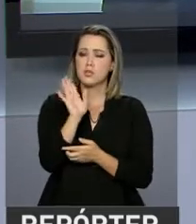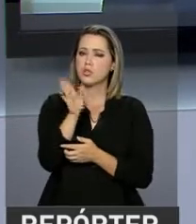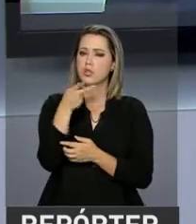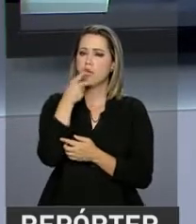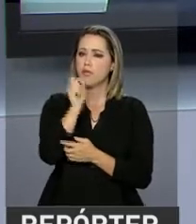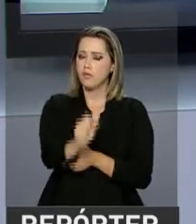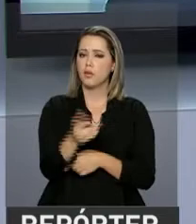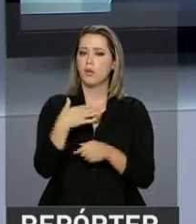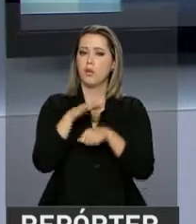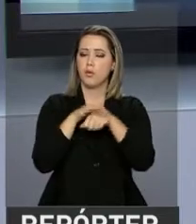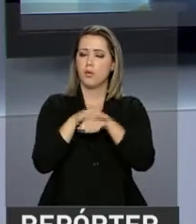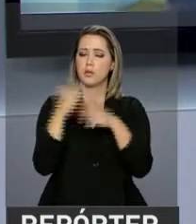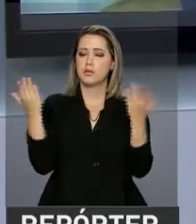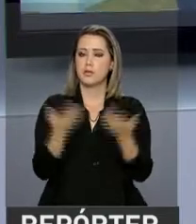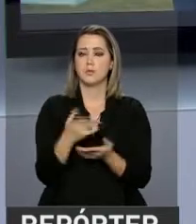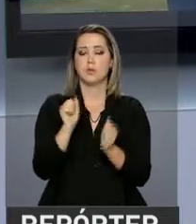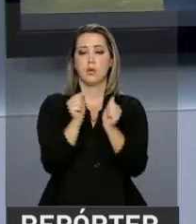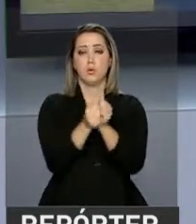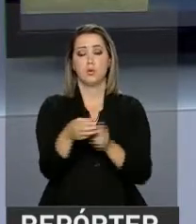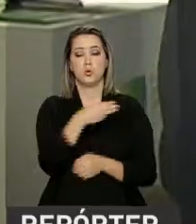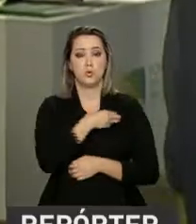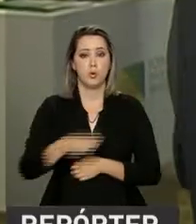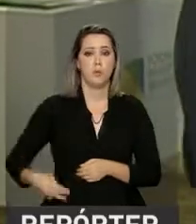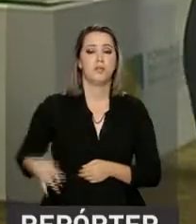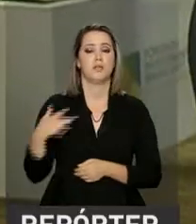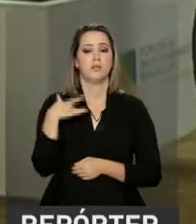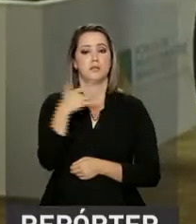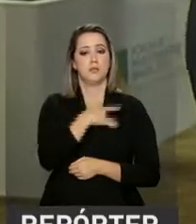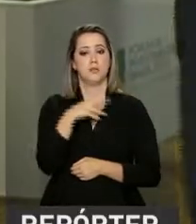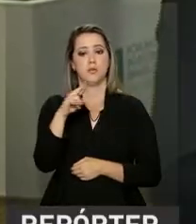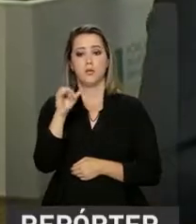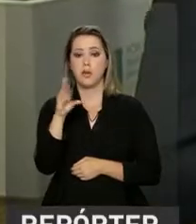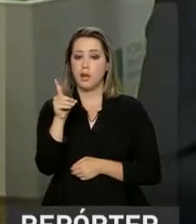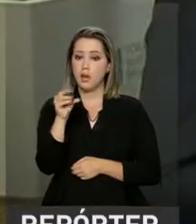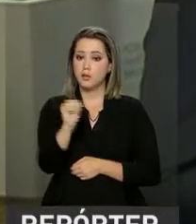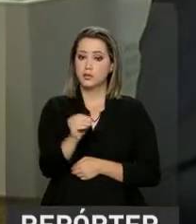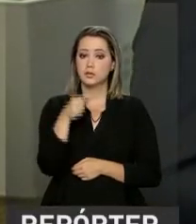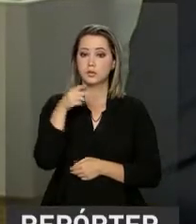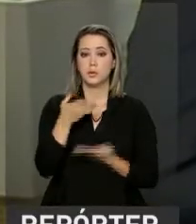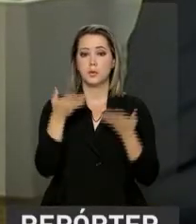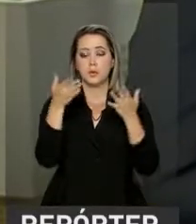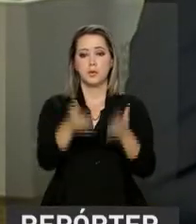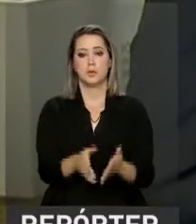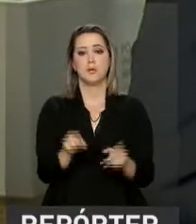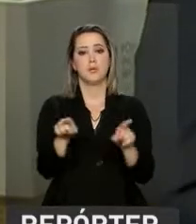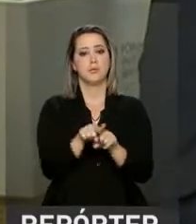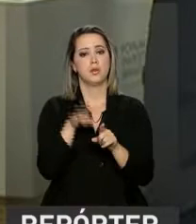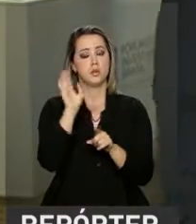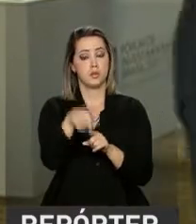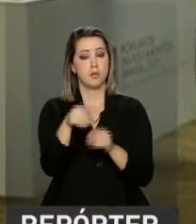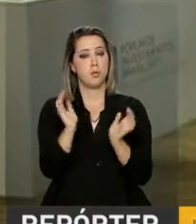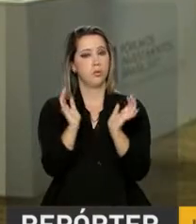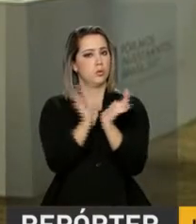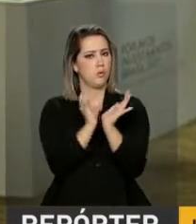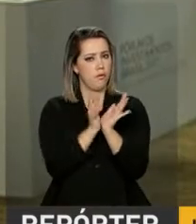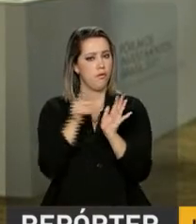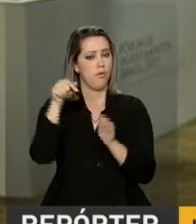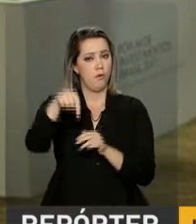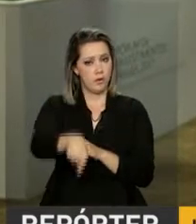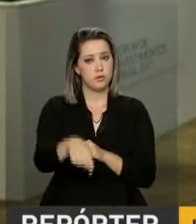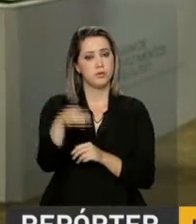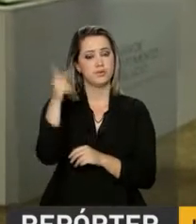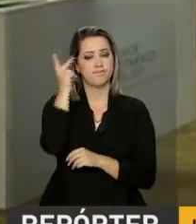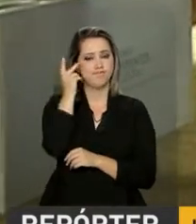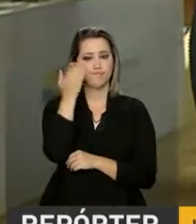disse, eu converso agora com o ministro da Saúde, Ricardo Barros, que participou de um dos últimos painéis realizados aqui no Fórum. Boa